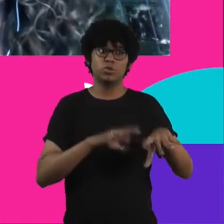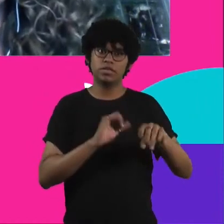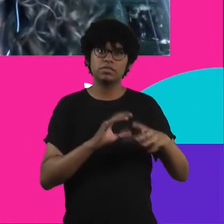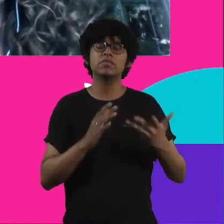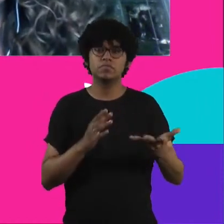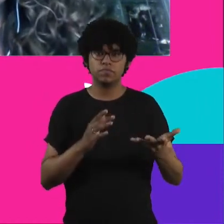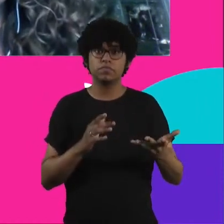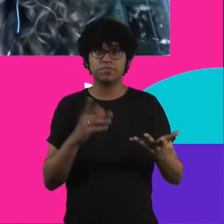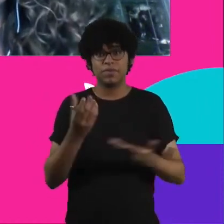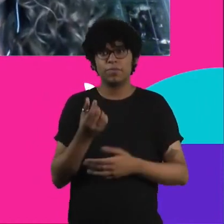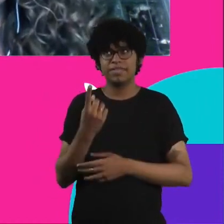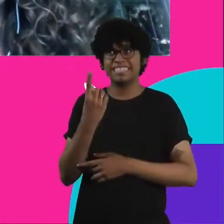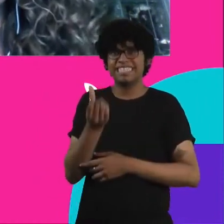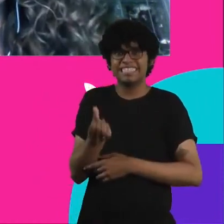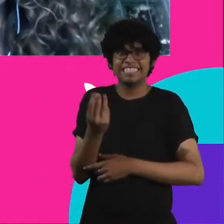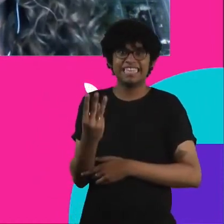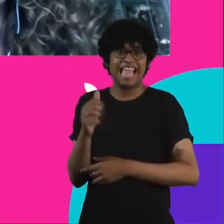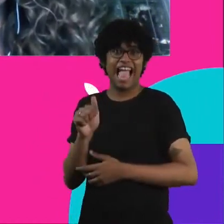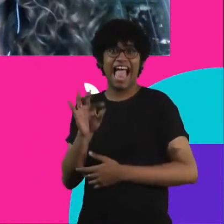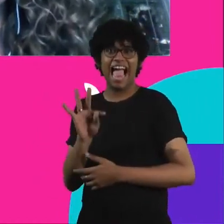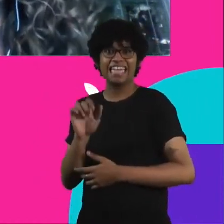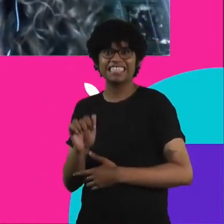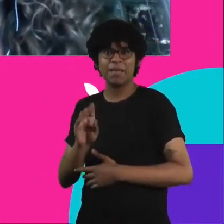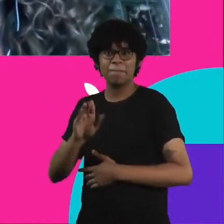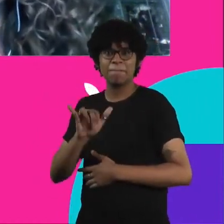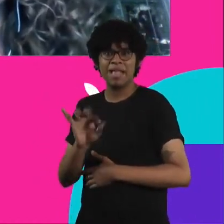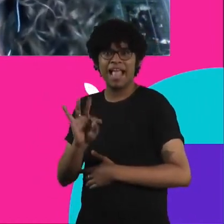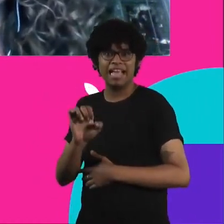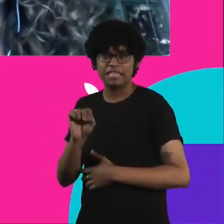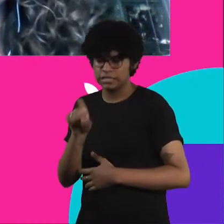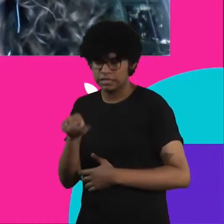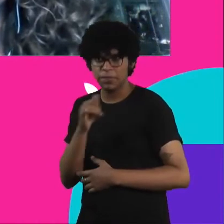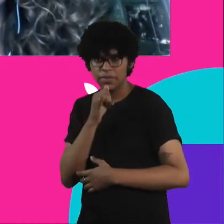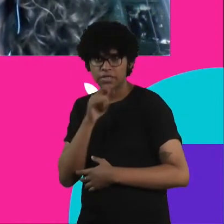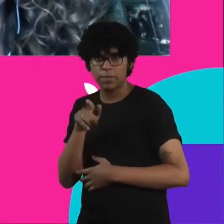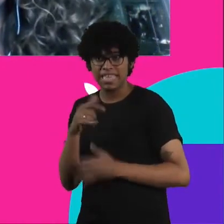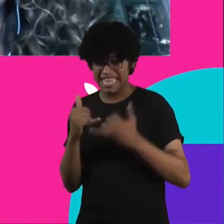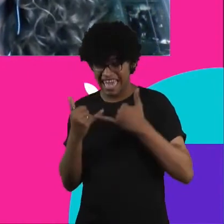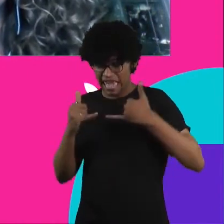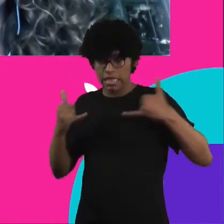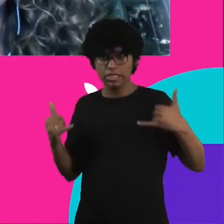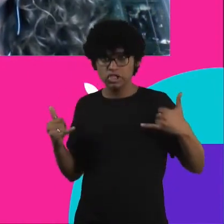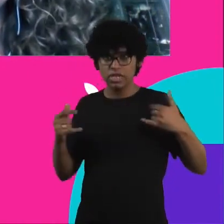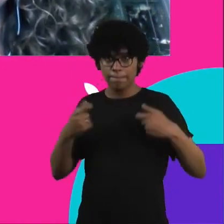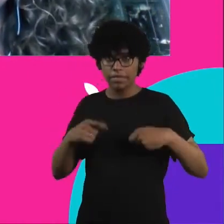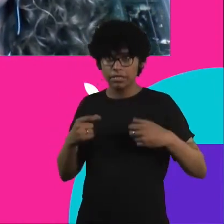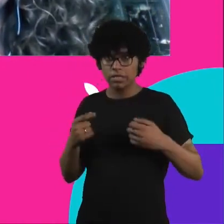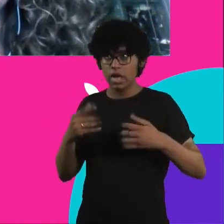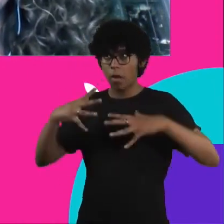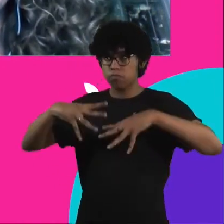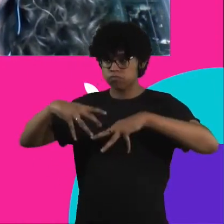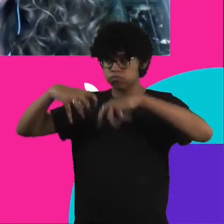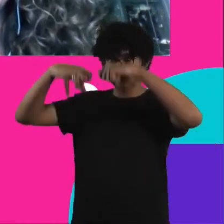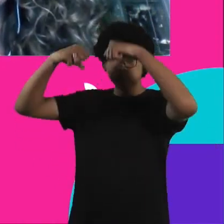dos 163 databytes de dados, que eu citei isso, a quantidade de energia que a gente precisa para fazer com que esses dados sejam